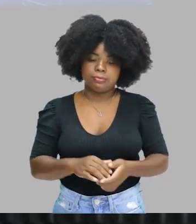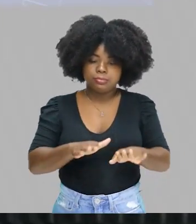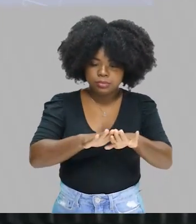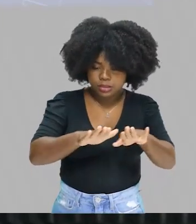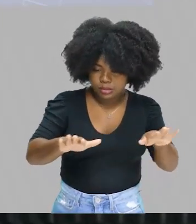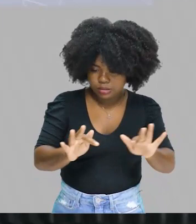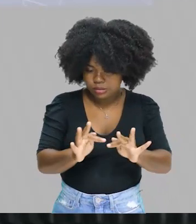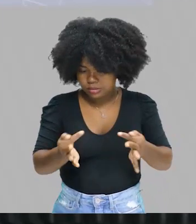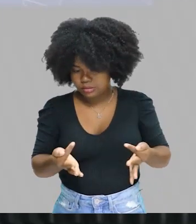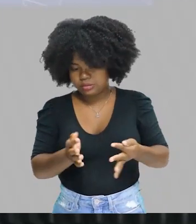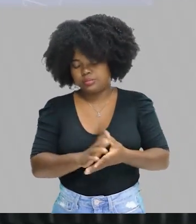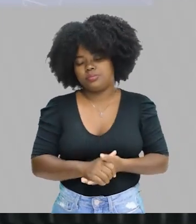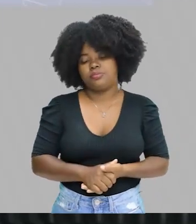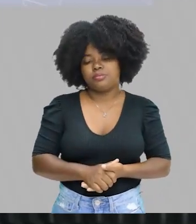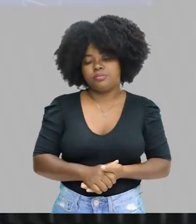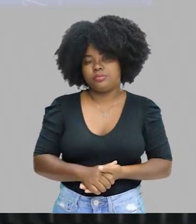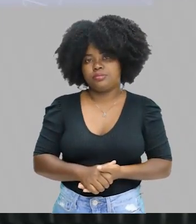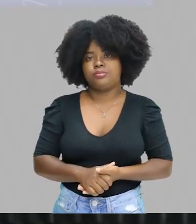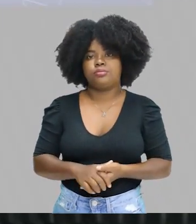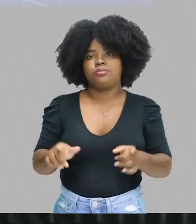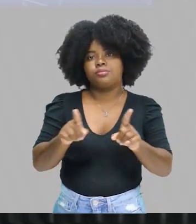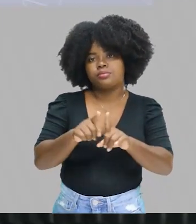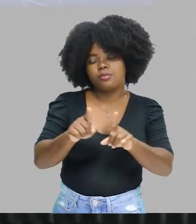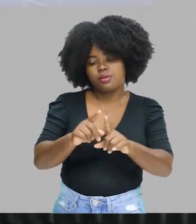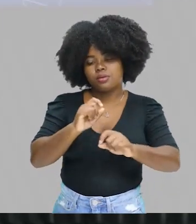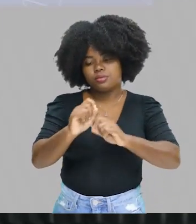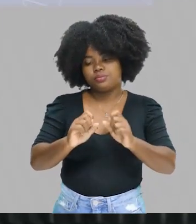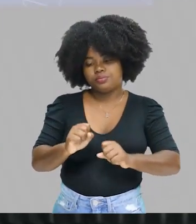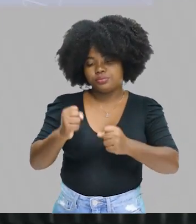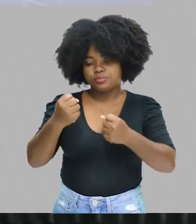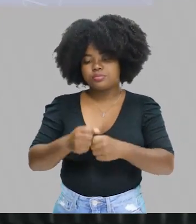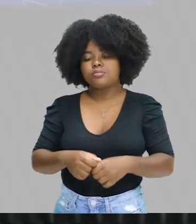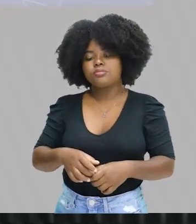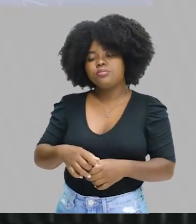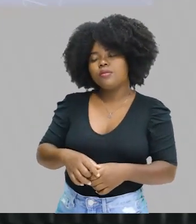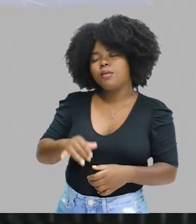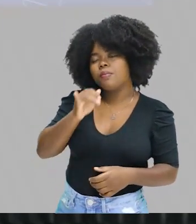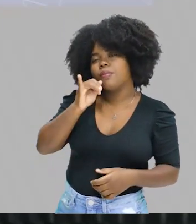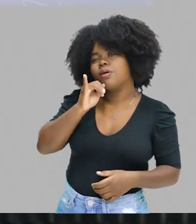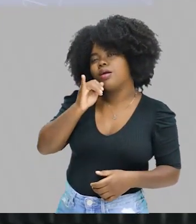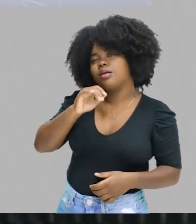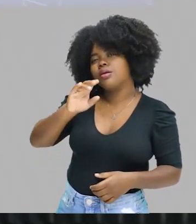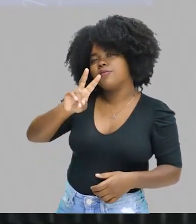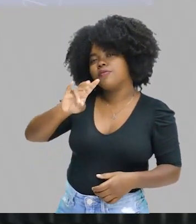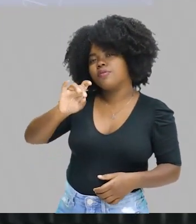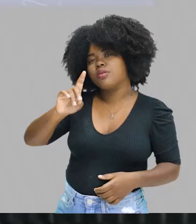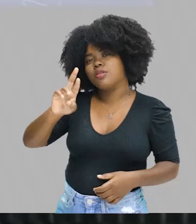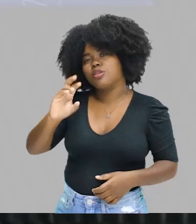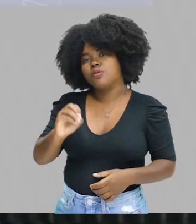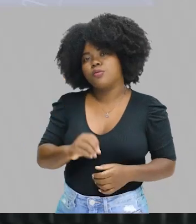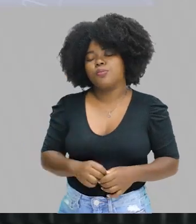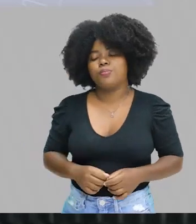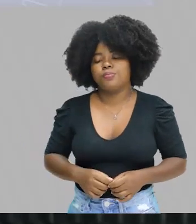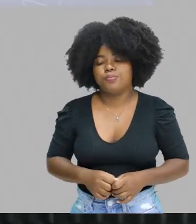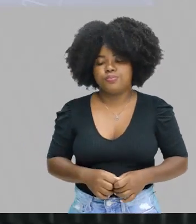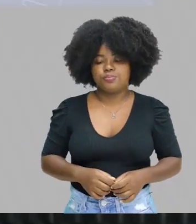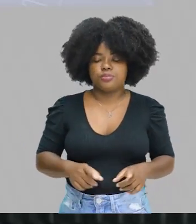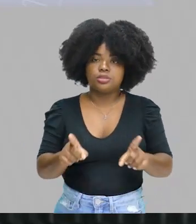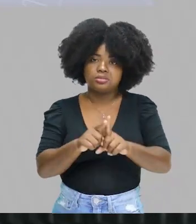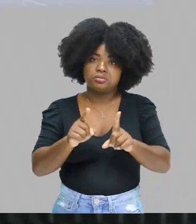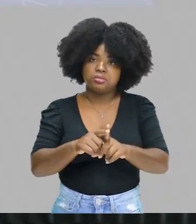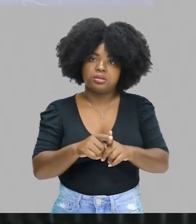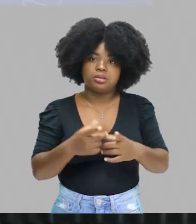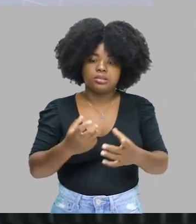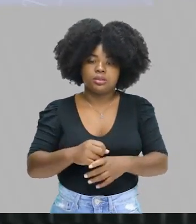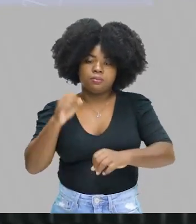fosca. Jateamento é muito utilizado para você dar um aspecto fosco, por exemplo, no vidro. Né? O escovamento é efeito martelado, um aspecto irregular,